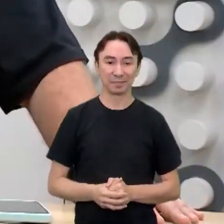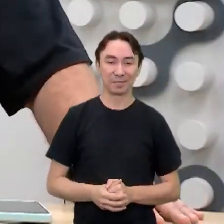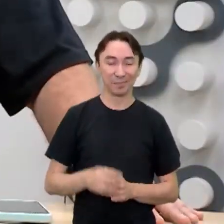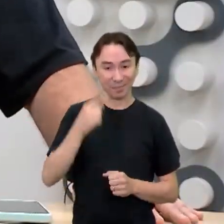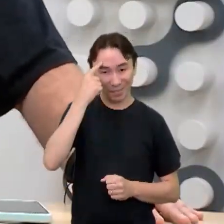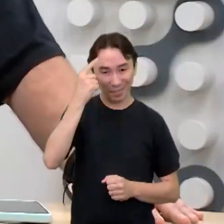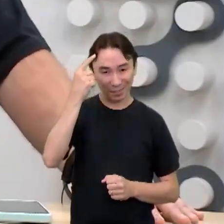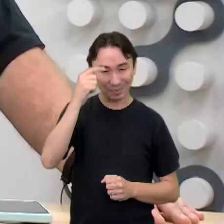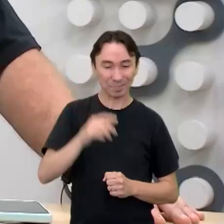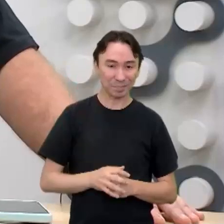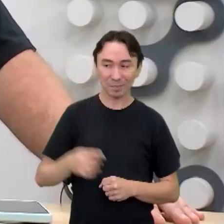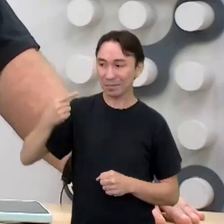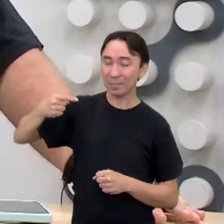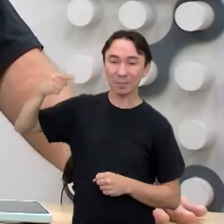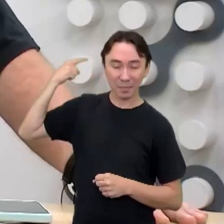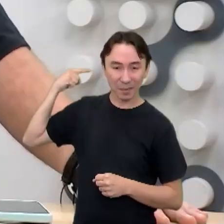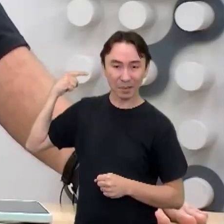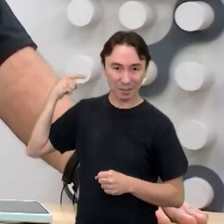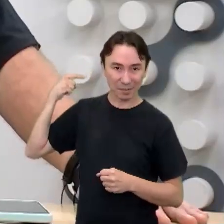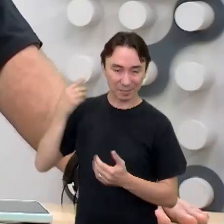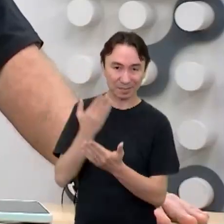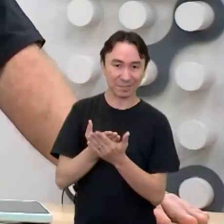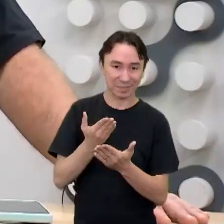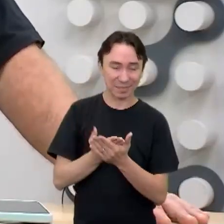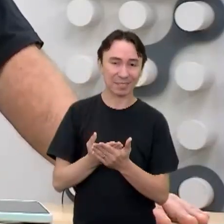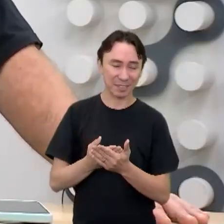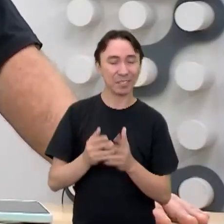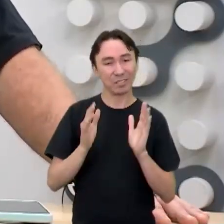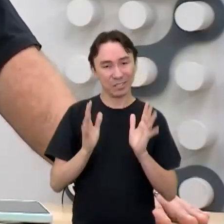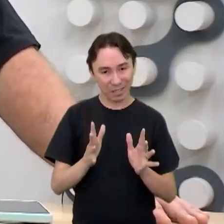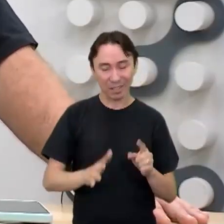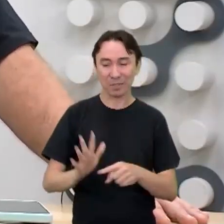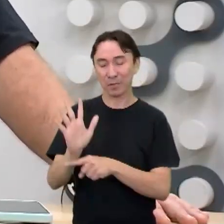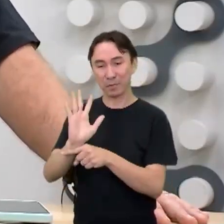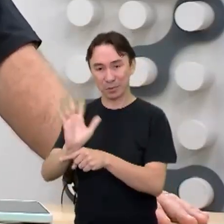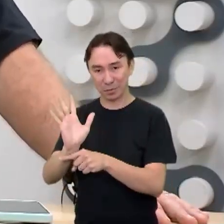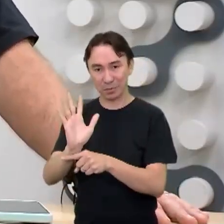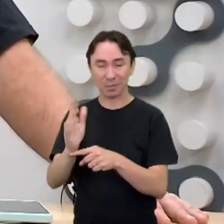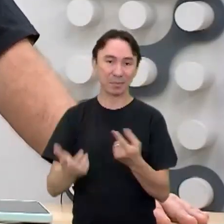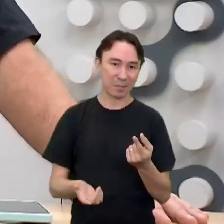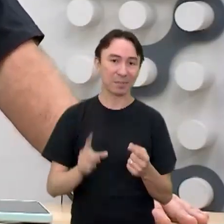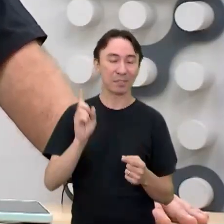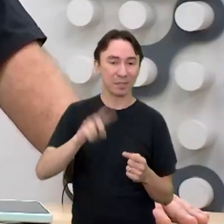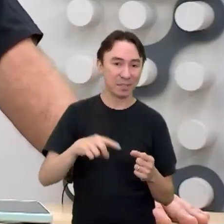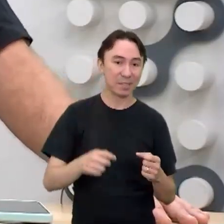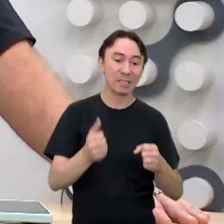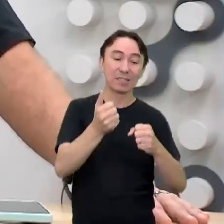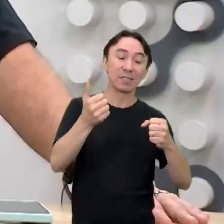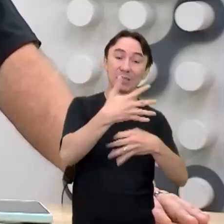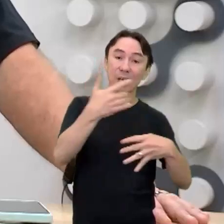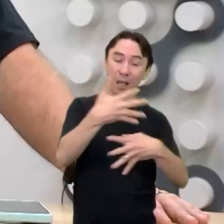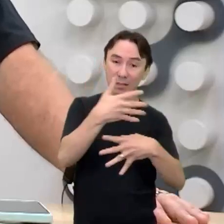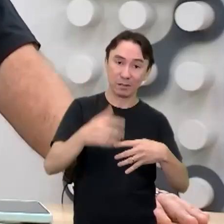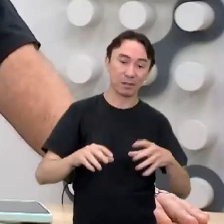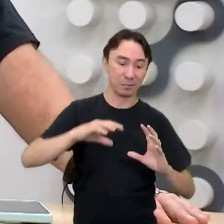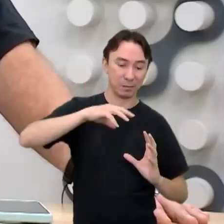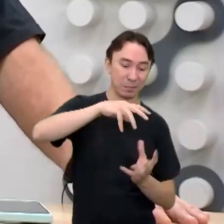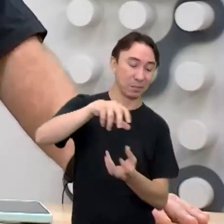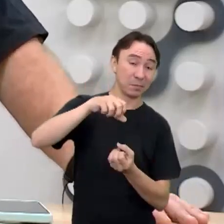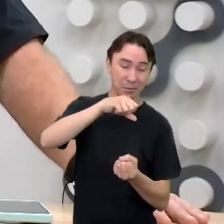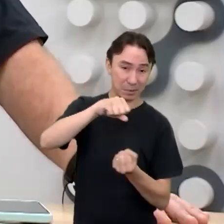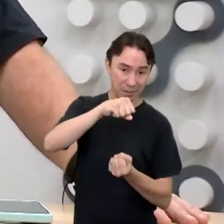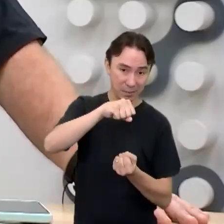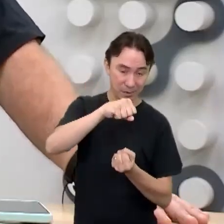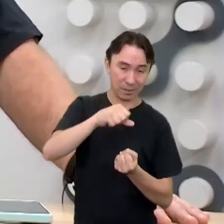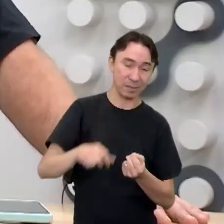a gente já tinha visto, né? Um vídeo sobre cidades sustentáveis, né? E colocamos aí um outro vídeo também falando sobre